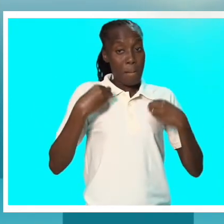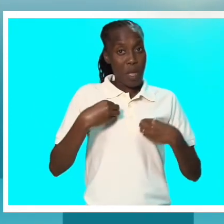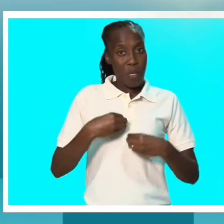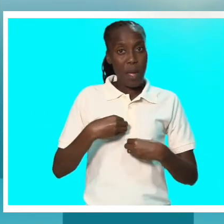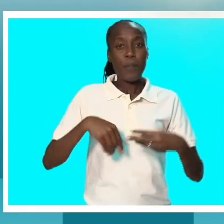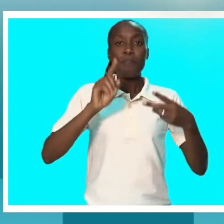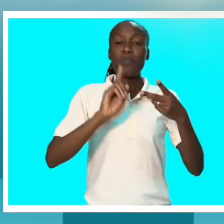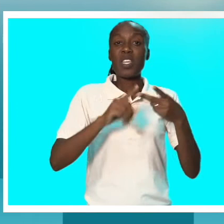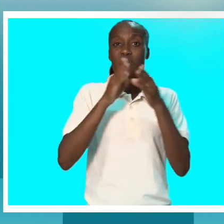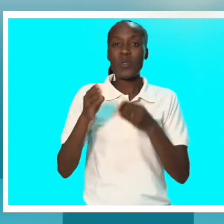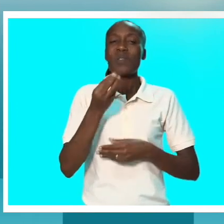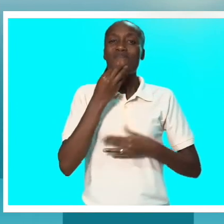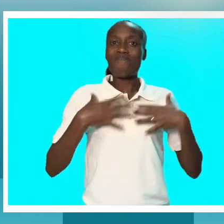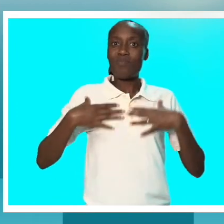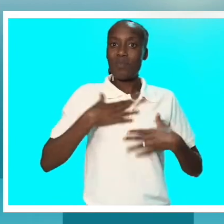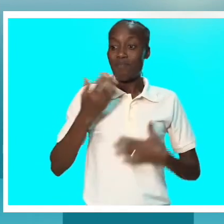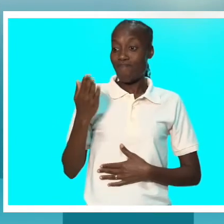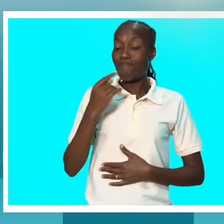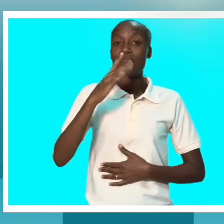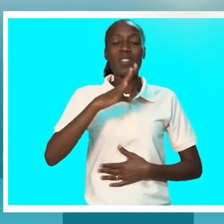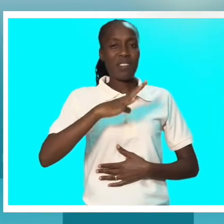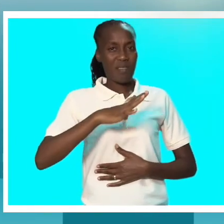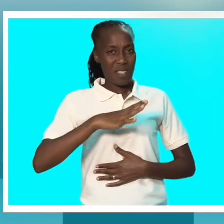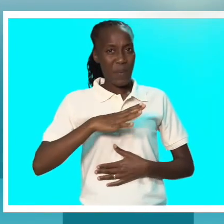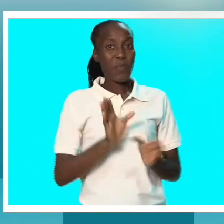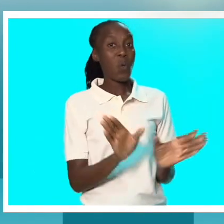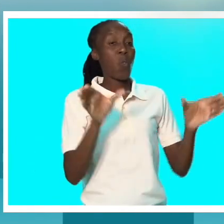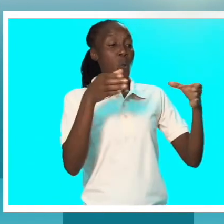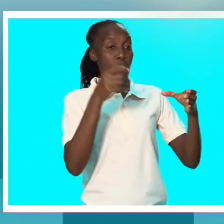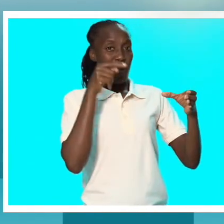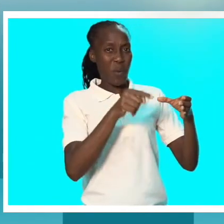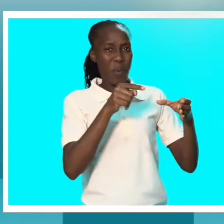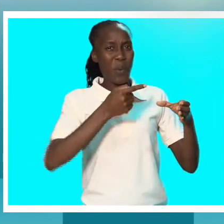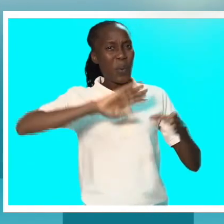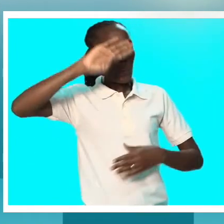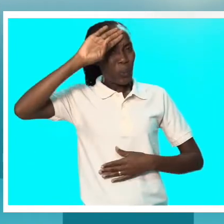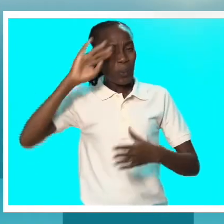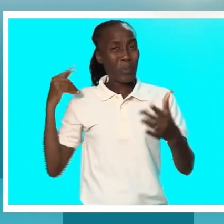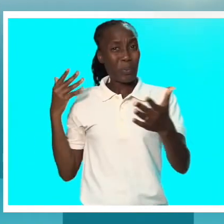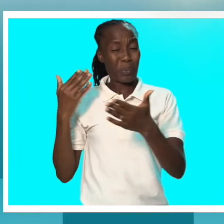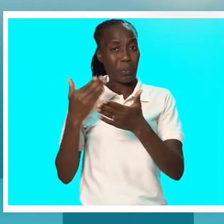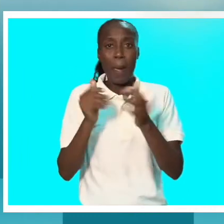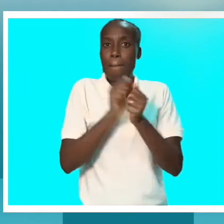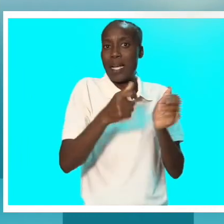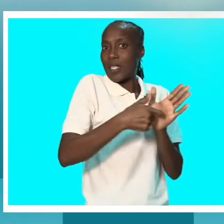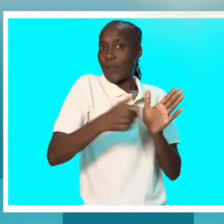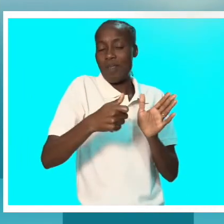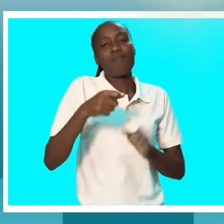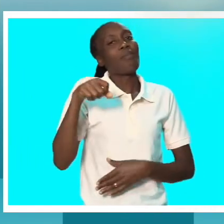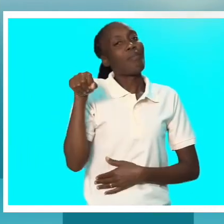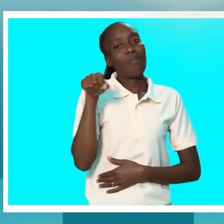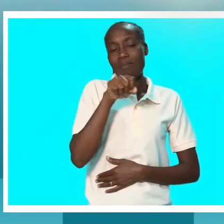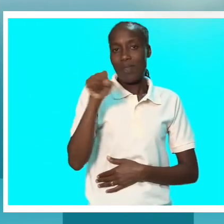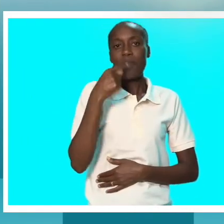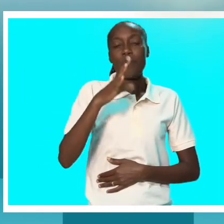pelos médicos e nutricionistas. A diabetes imediatum faz parte do grupo das doenças crônicas ou não transmissíveis.